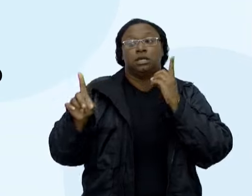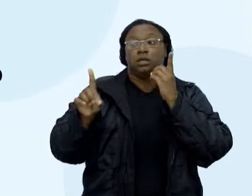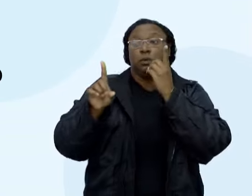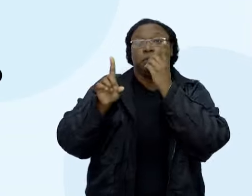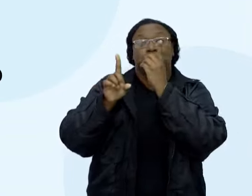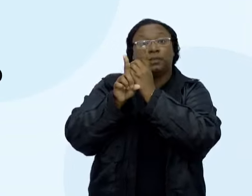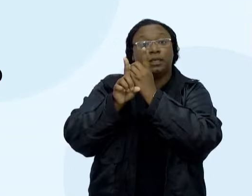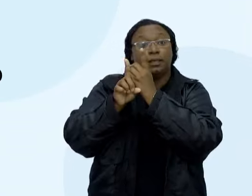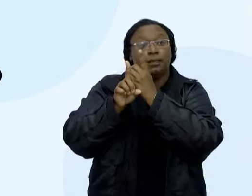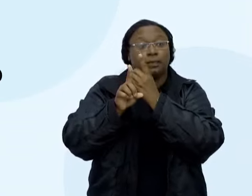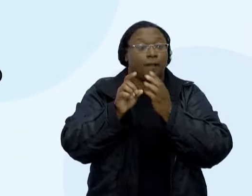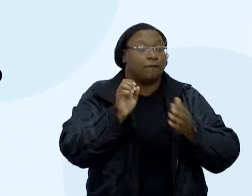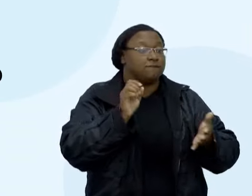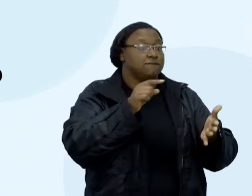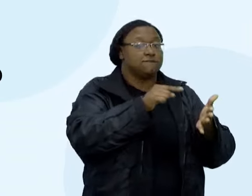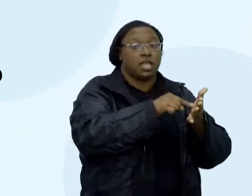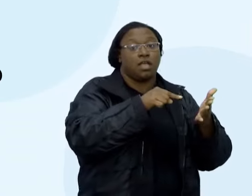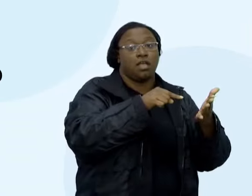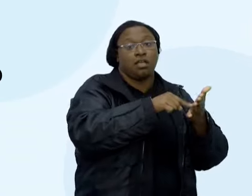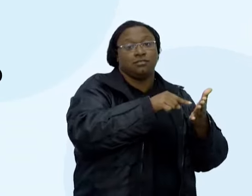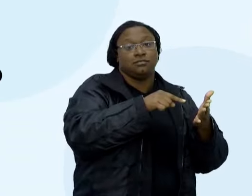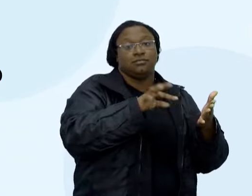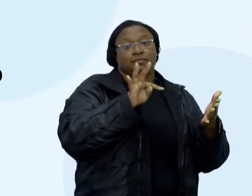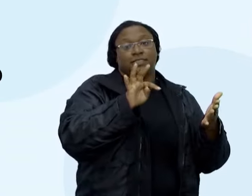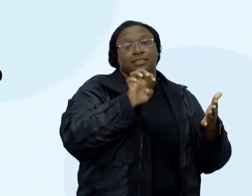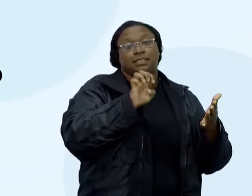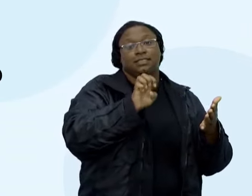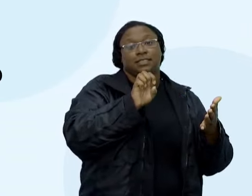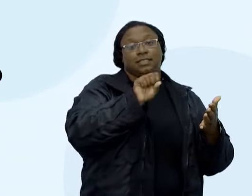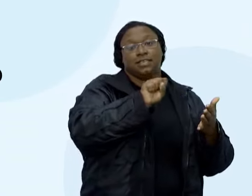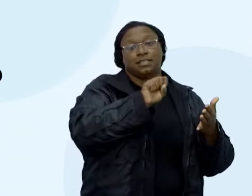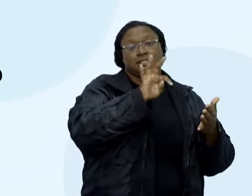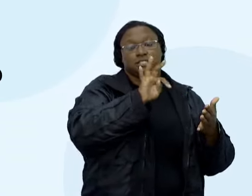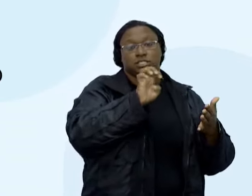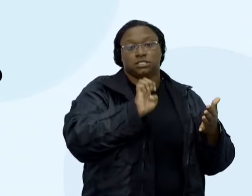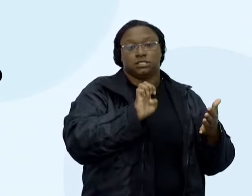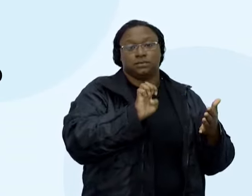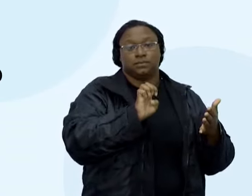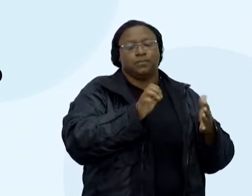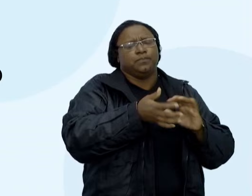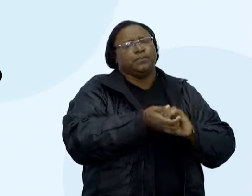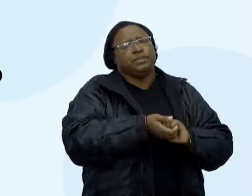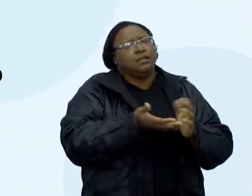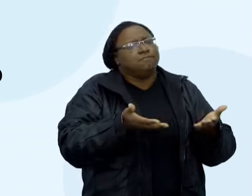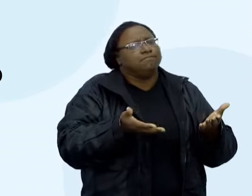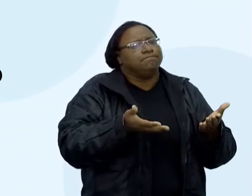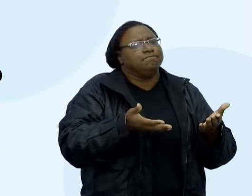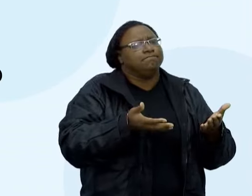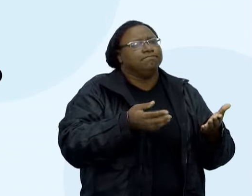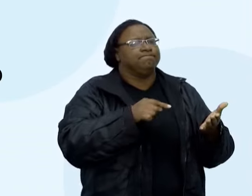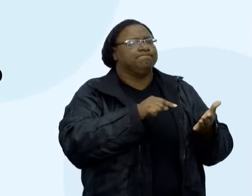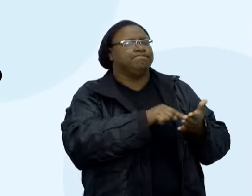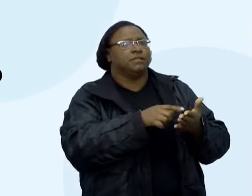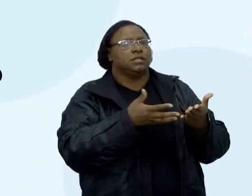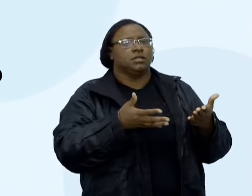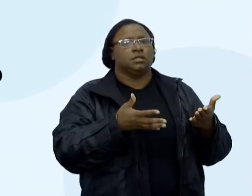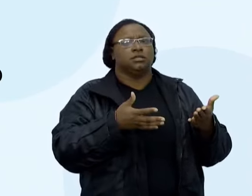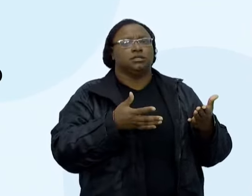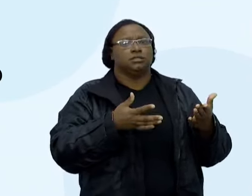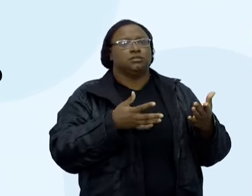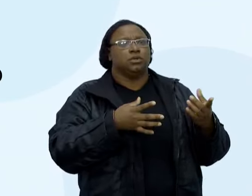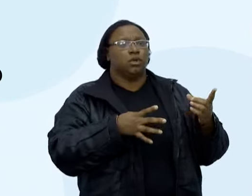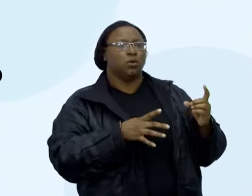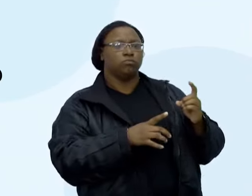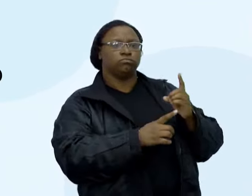testes, né, artigos científicos, e nesses testes a gente chegou à conclusão